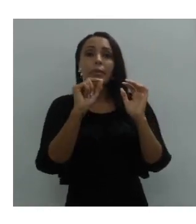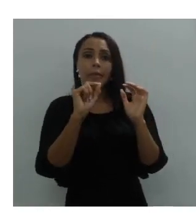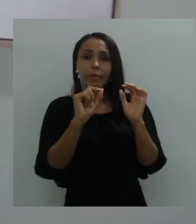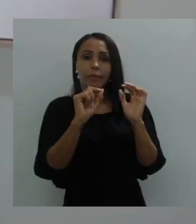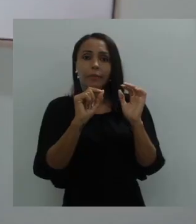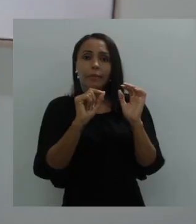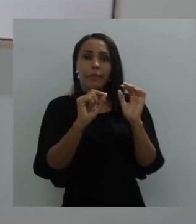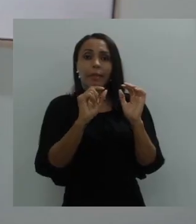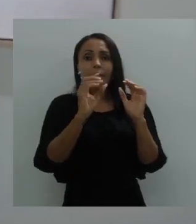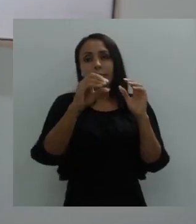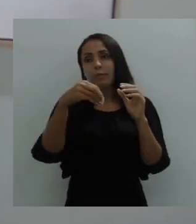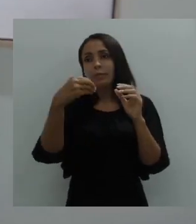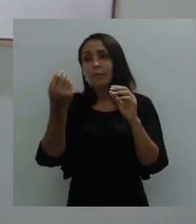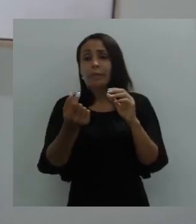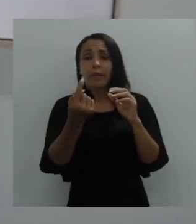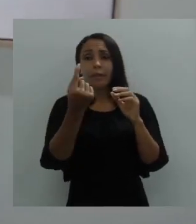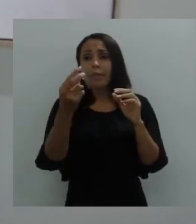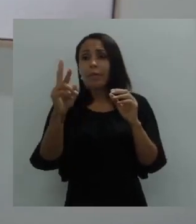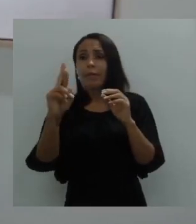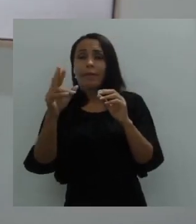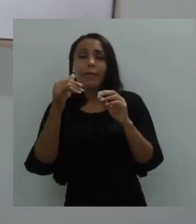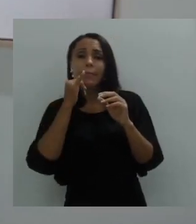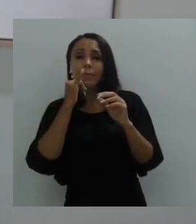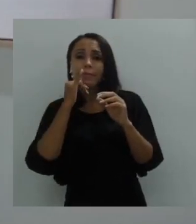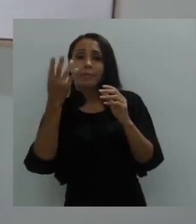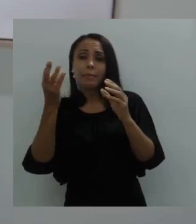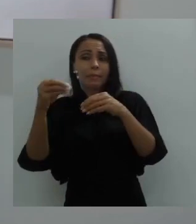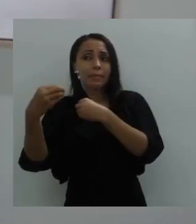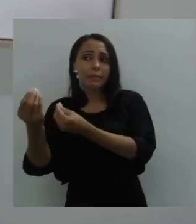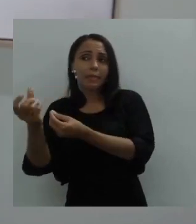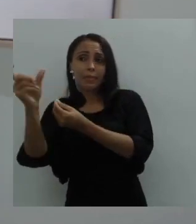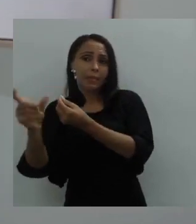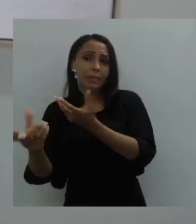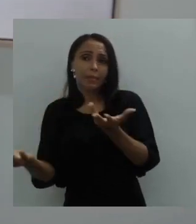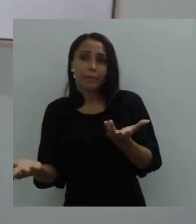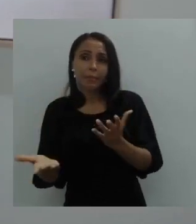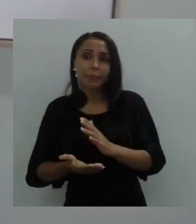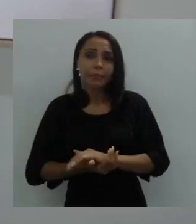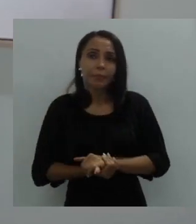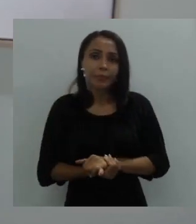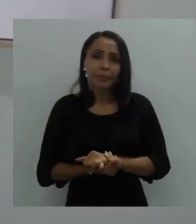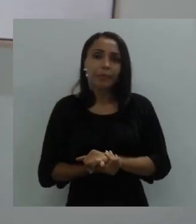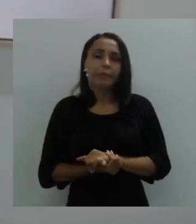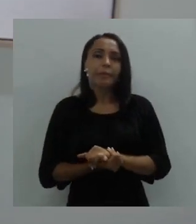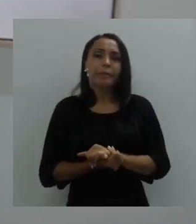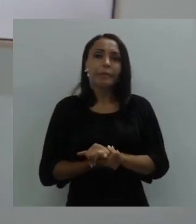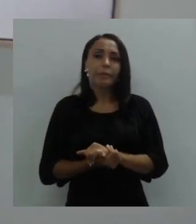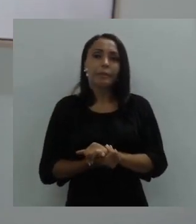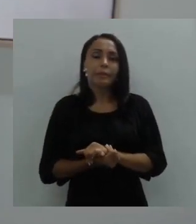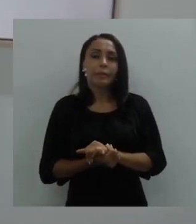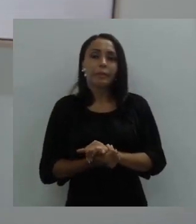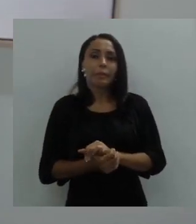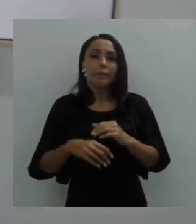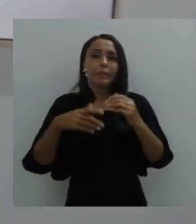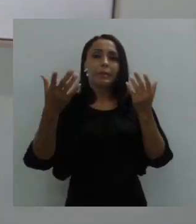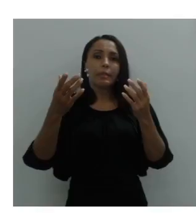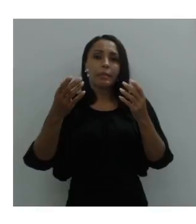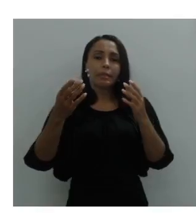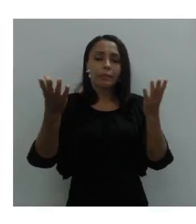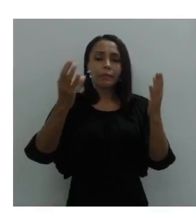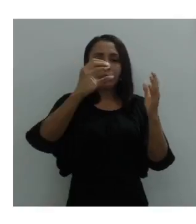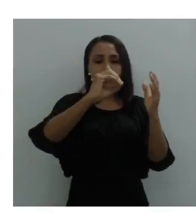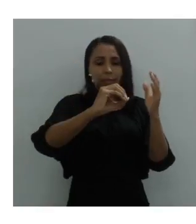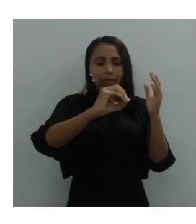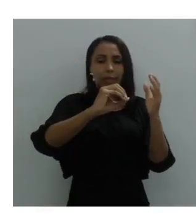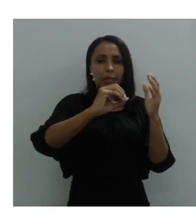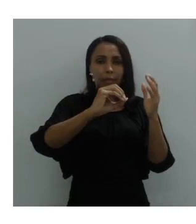alguém, então é menos 1. Menos 2, você dever R$2 a alguém. E assim a gente vai. E do zero, que a gente